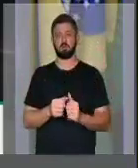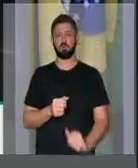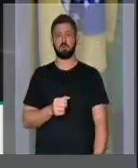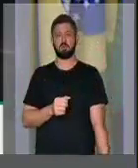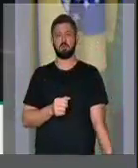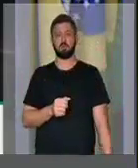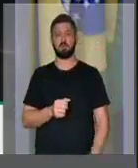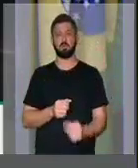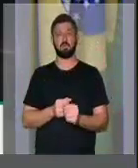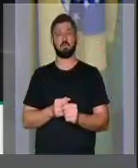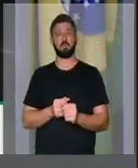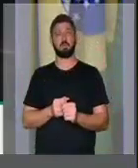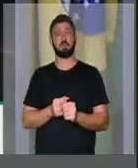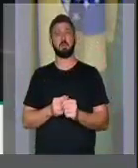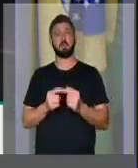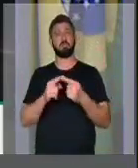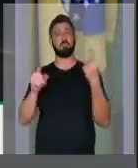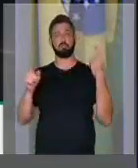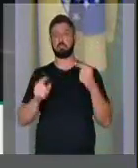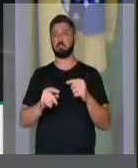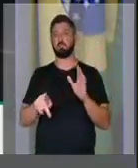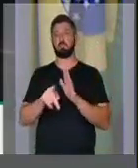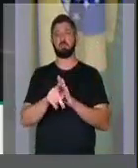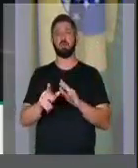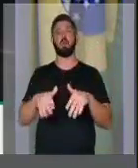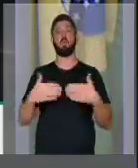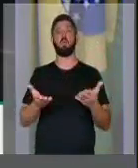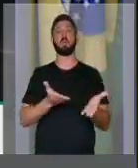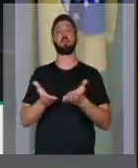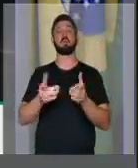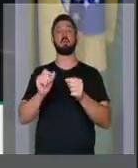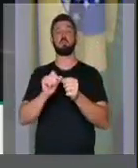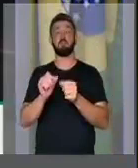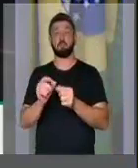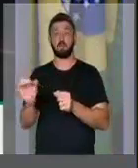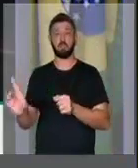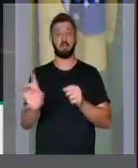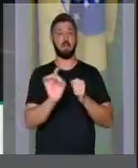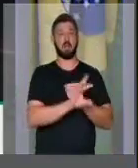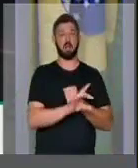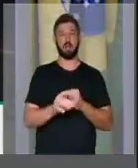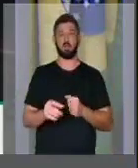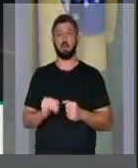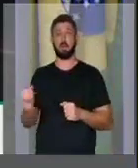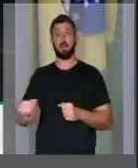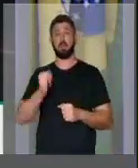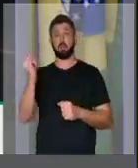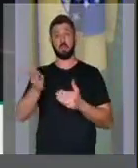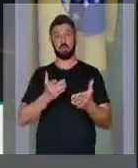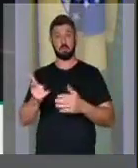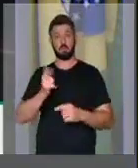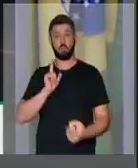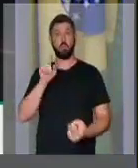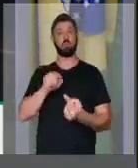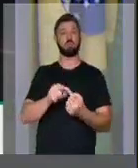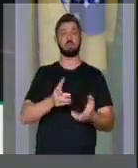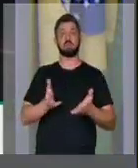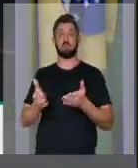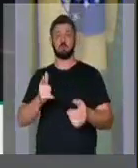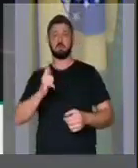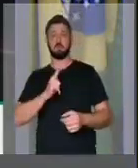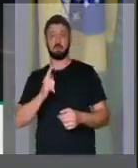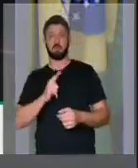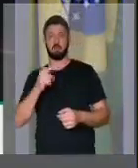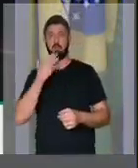termos exatamente de prestação de serviços, da importância do serviço e dos objetivos dos serviços